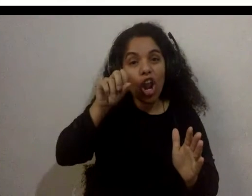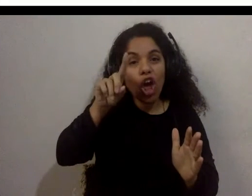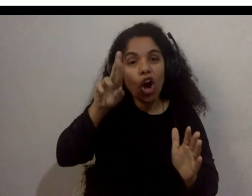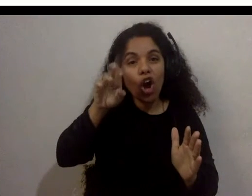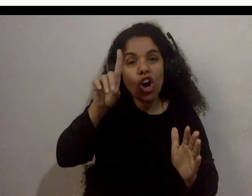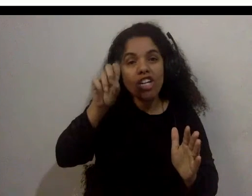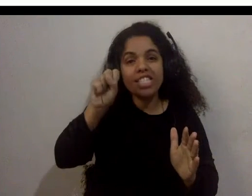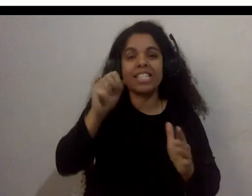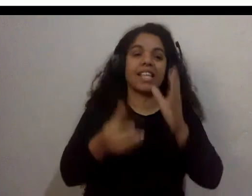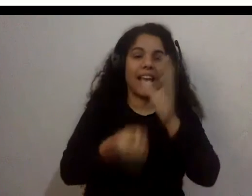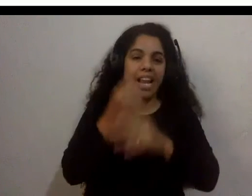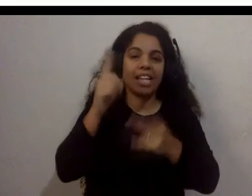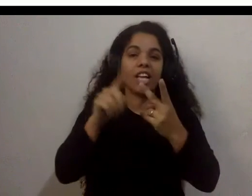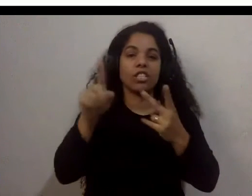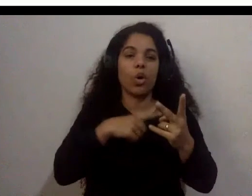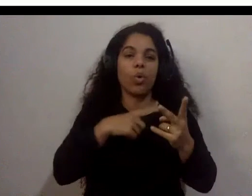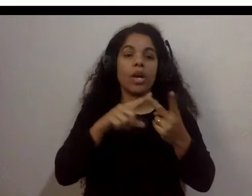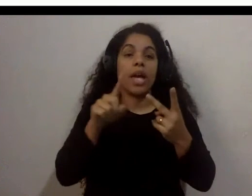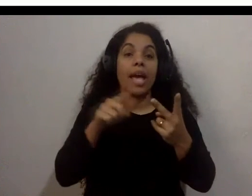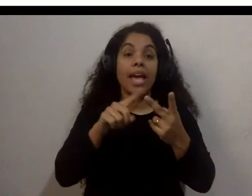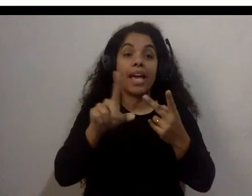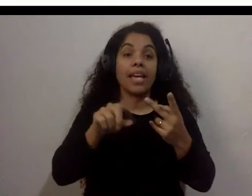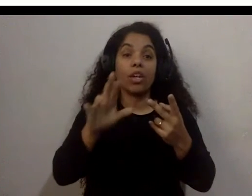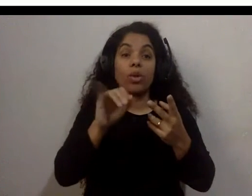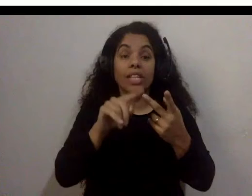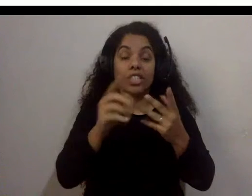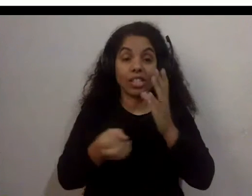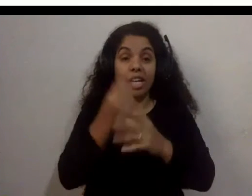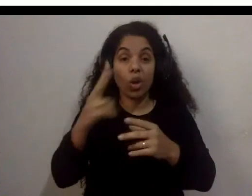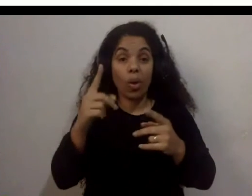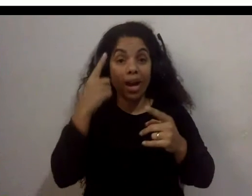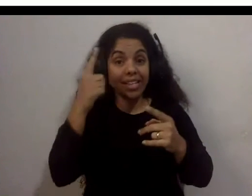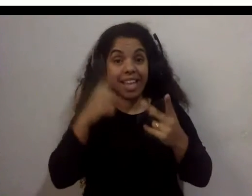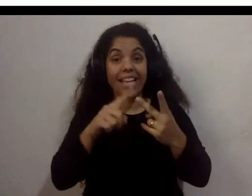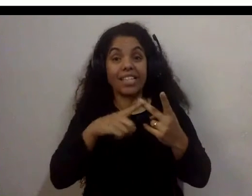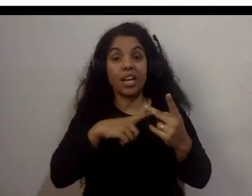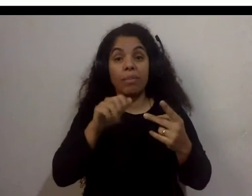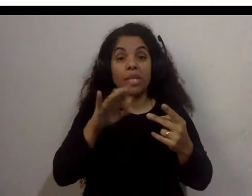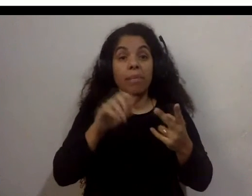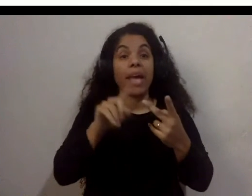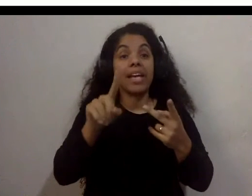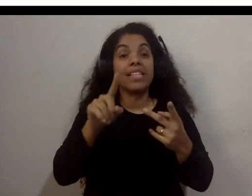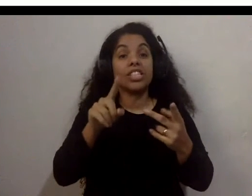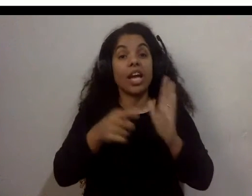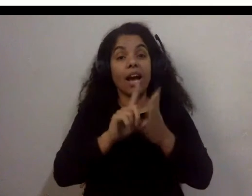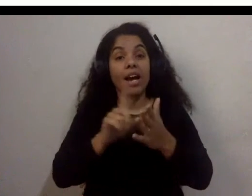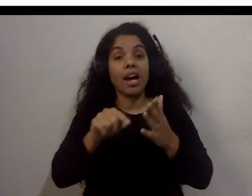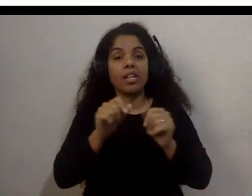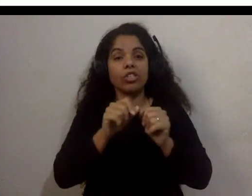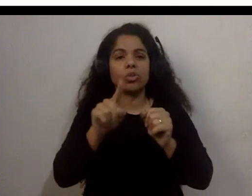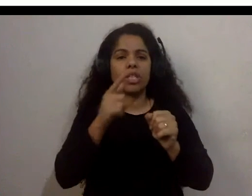2000, quando o Steve Freeman e o Nat Price pegaram a ideia que o Kent Beck tinha inicialmente produzido